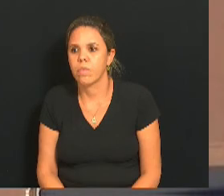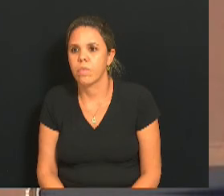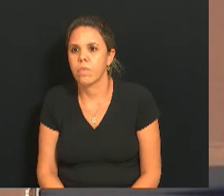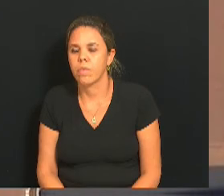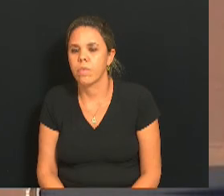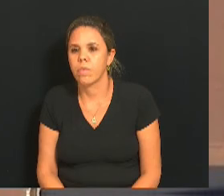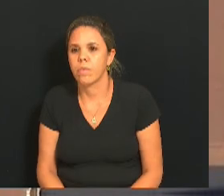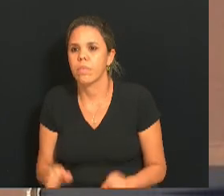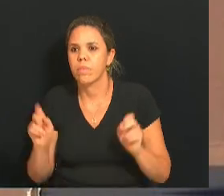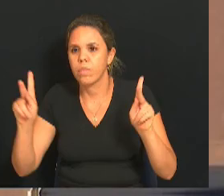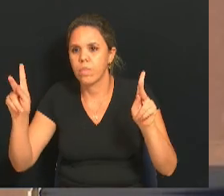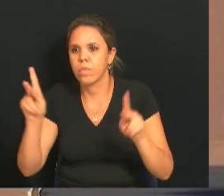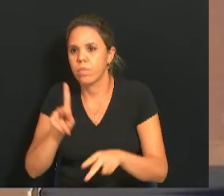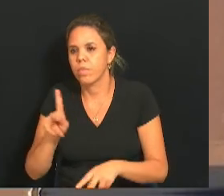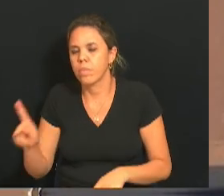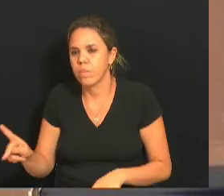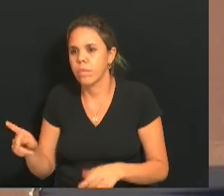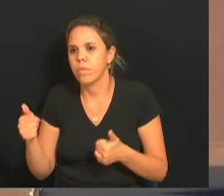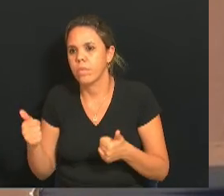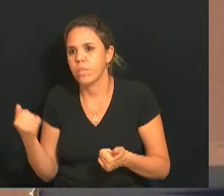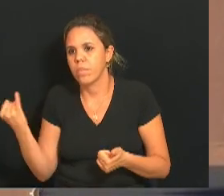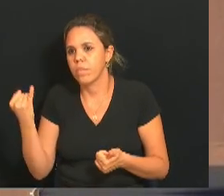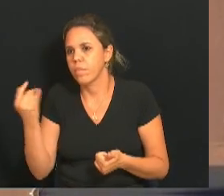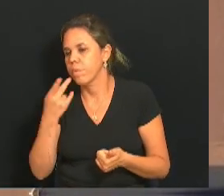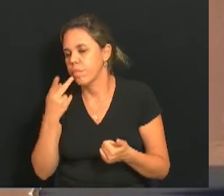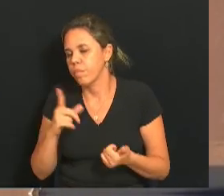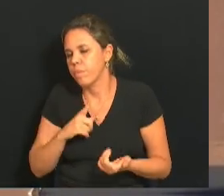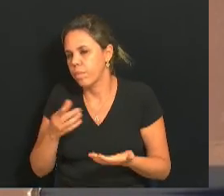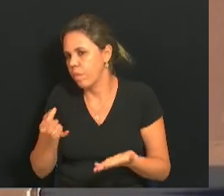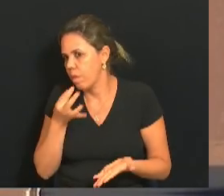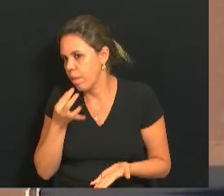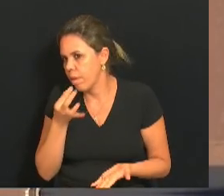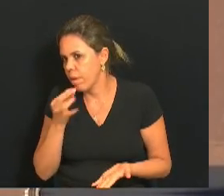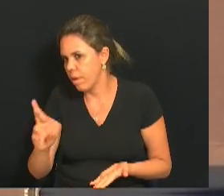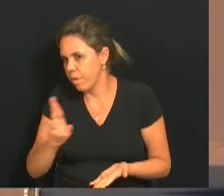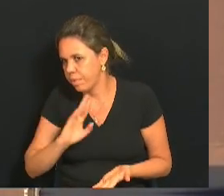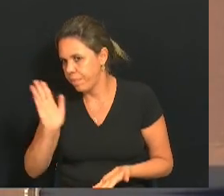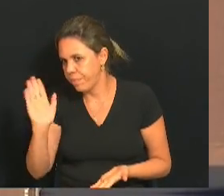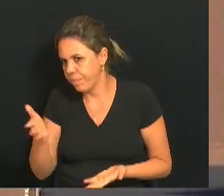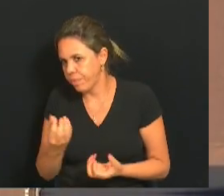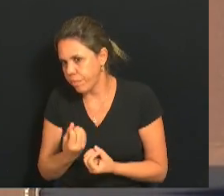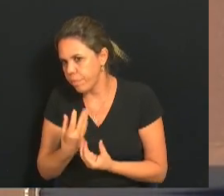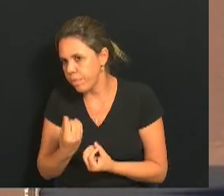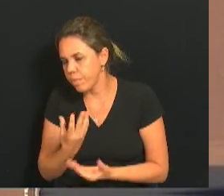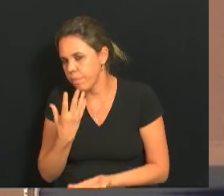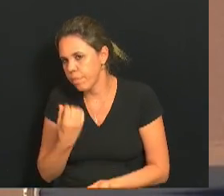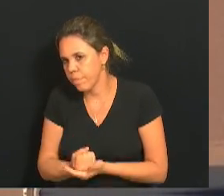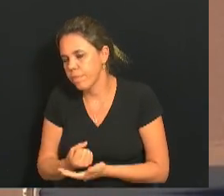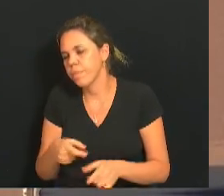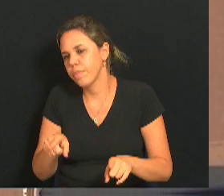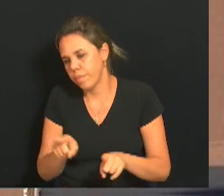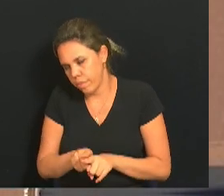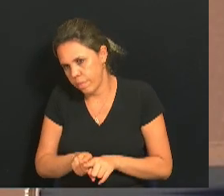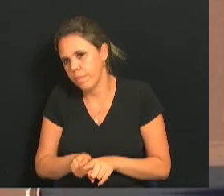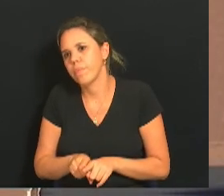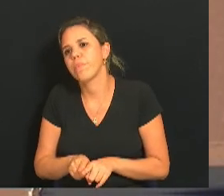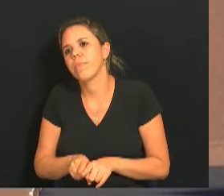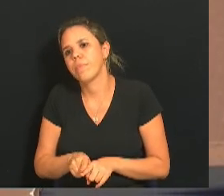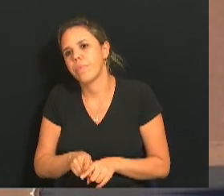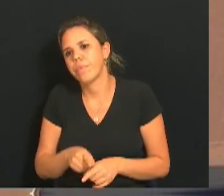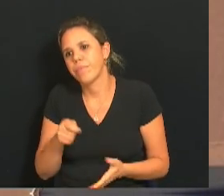Ok, professor Marighella, é importante a gente ter já essa informação de que o encaminhamento